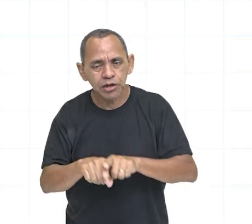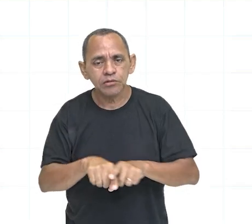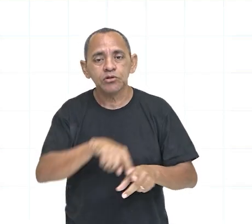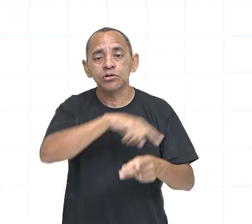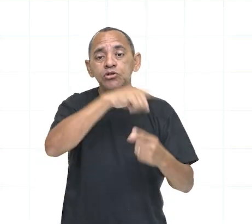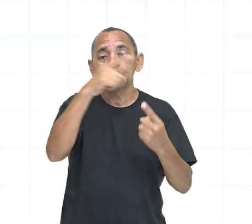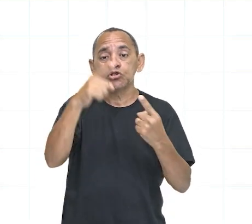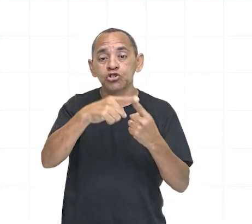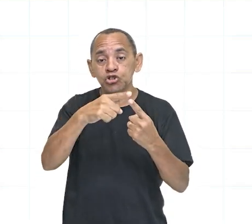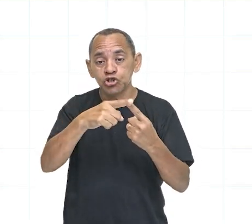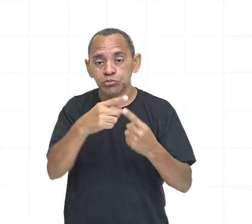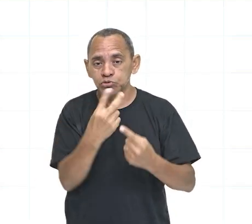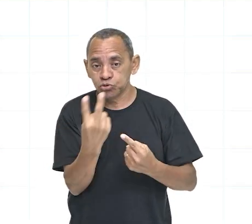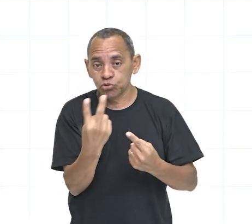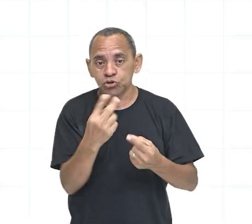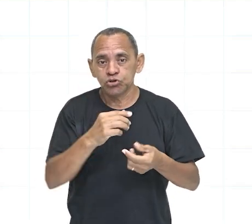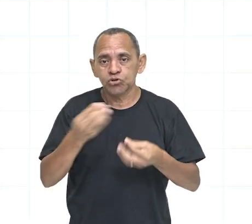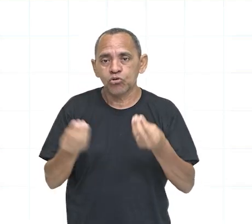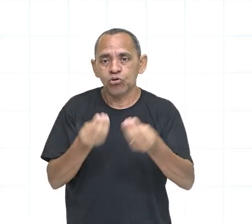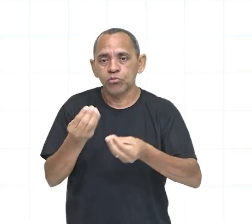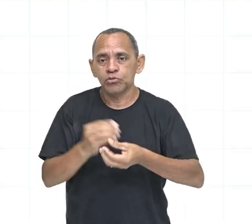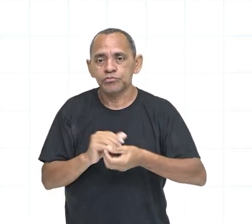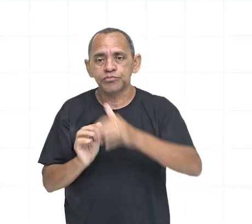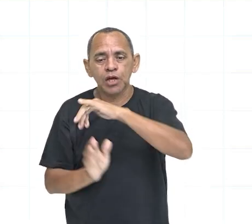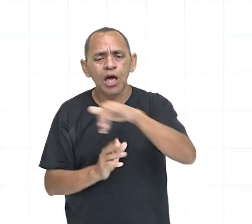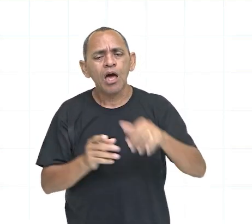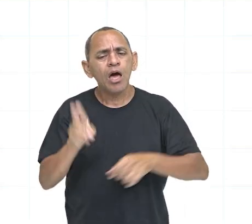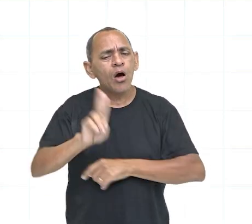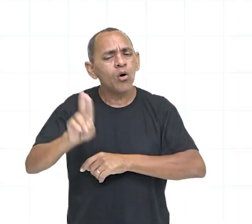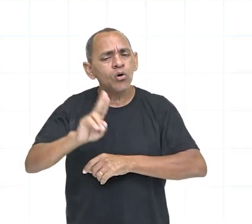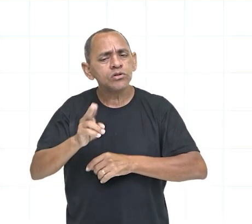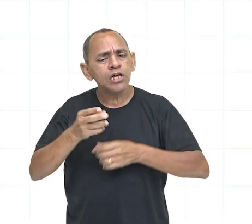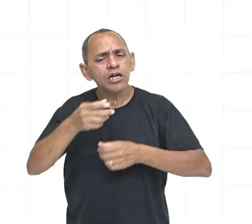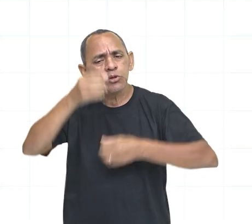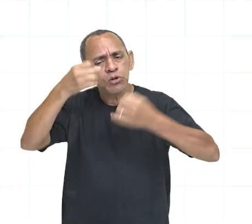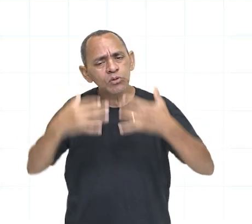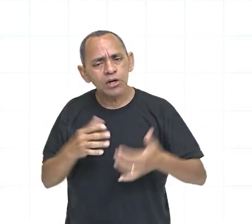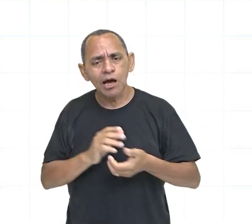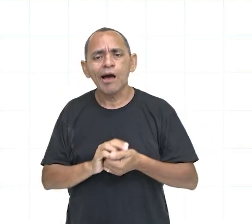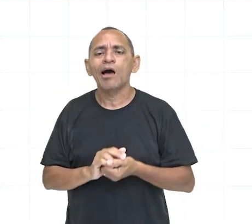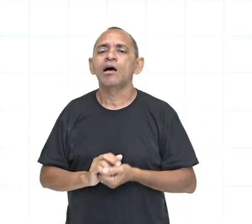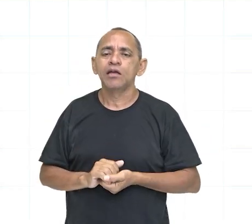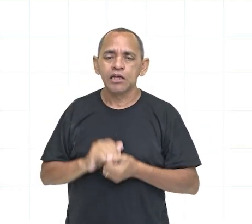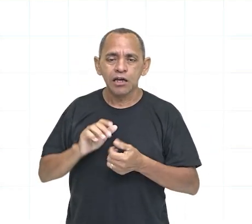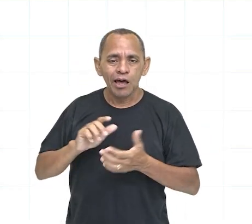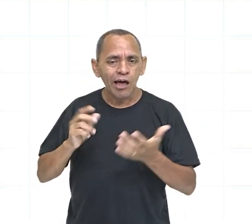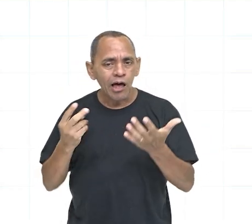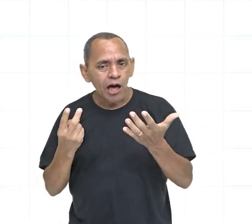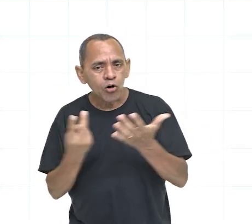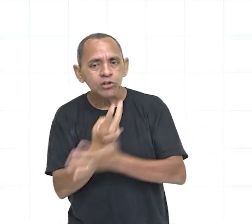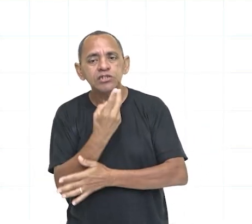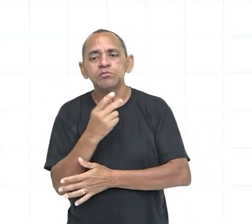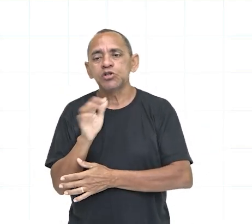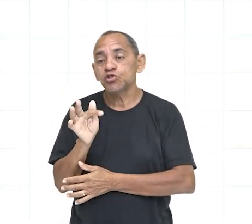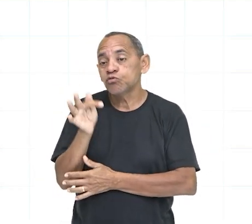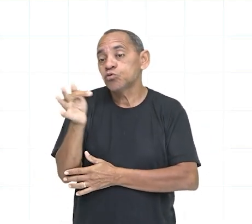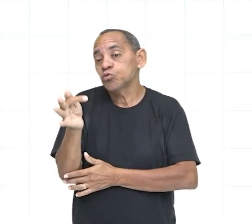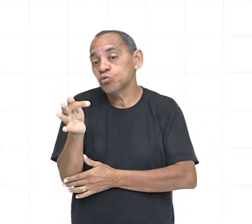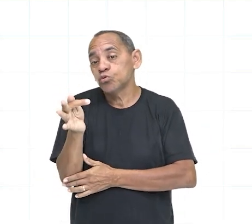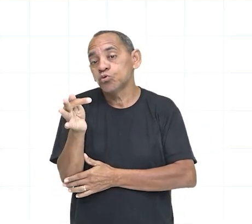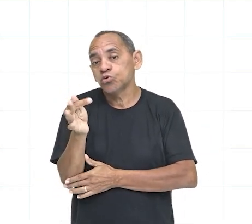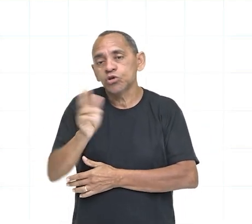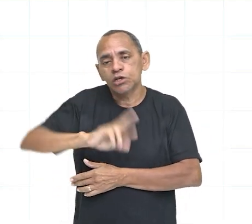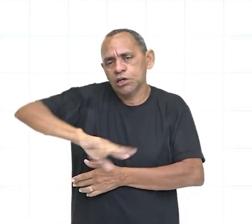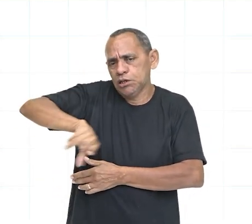seguinte, Conditional Type 1. Esta é usada para falar sobre situações futuras, repare, situações futuras, que